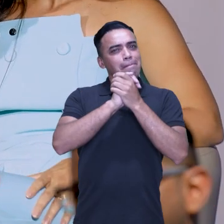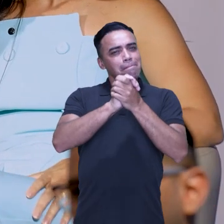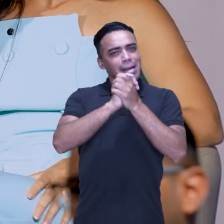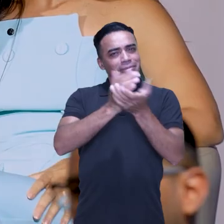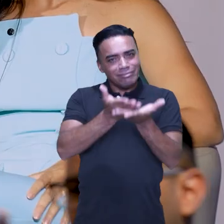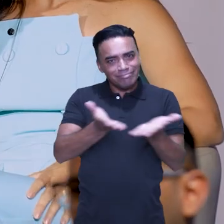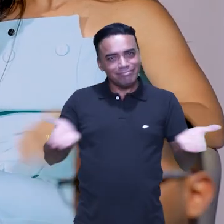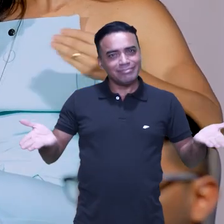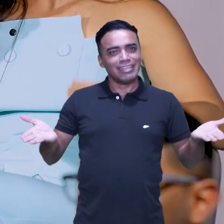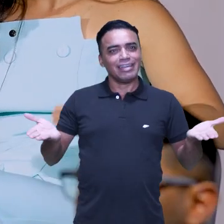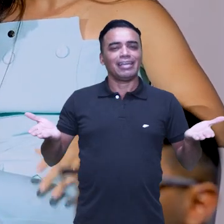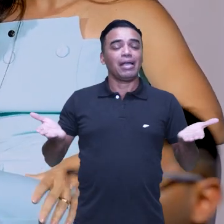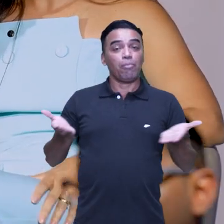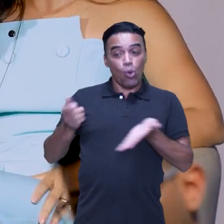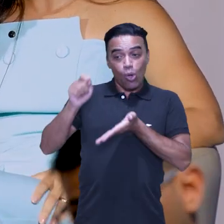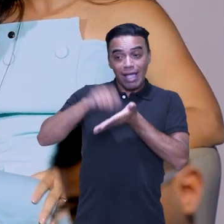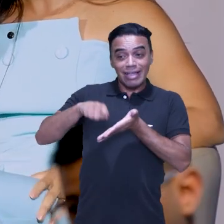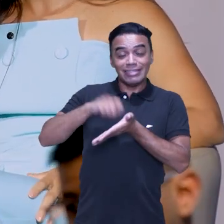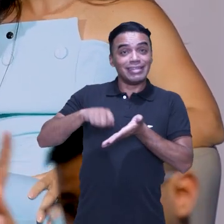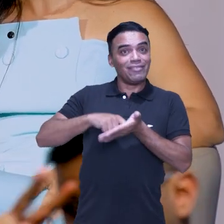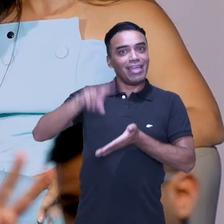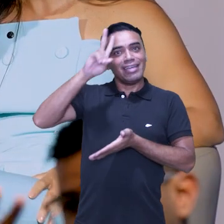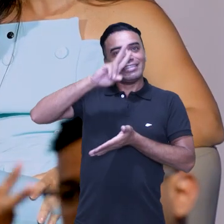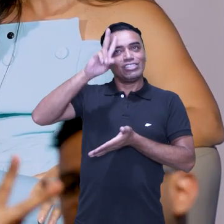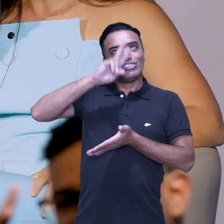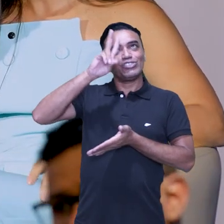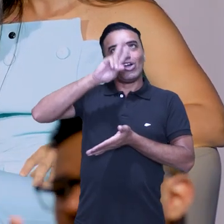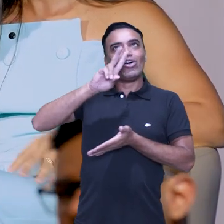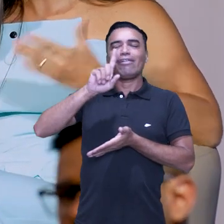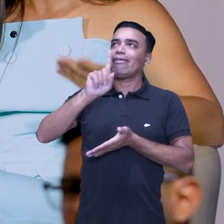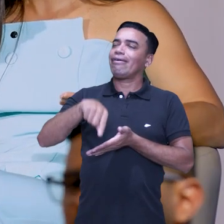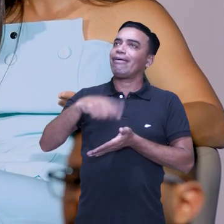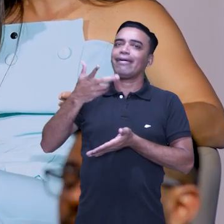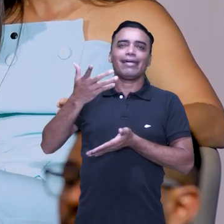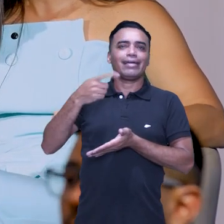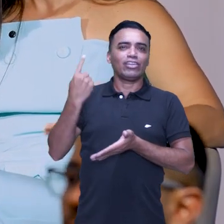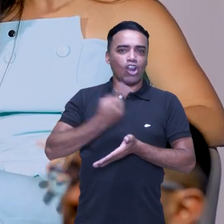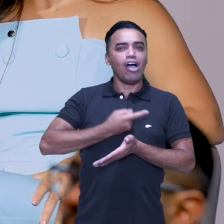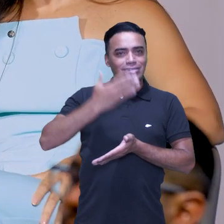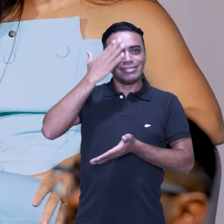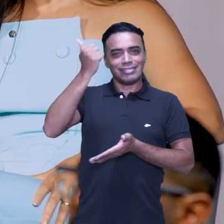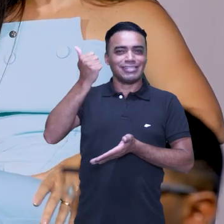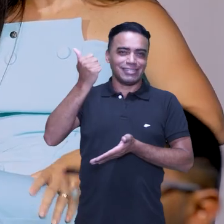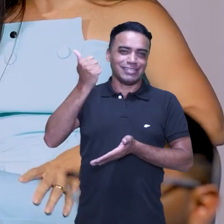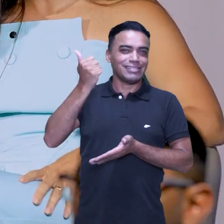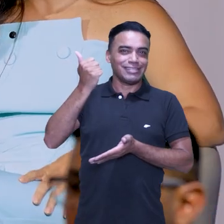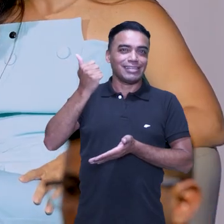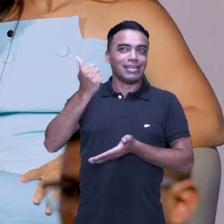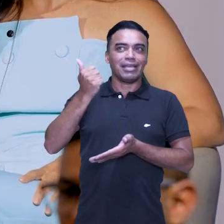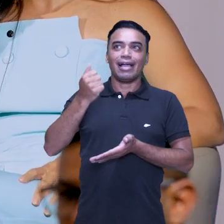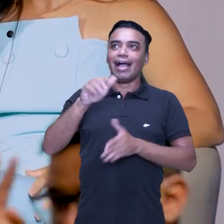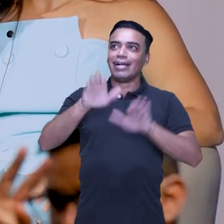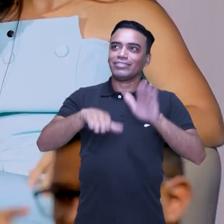parabenizá-los por escreverem essa história, que é uma história que sabemos, né, muitas vezes